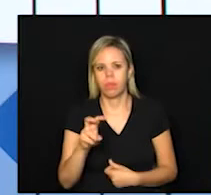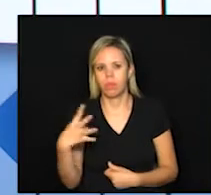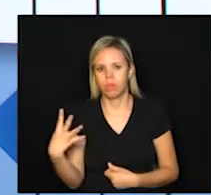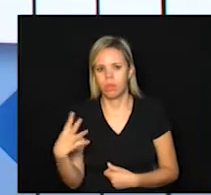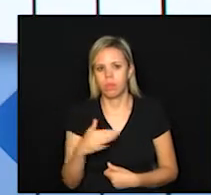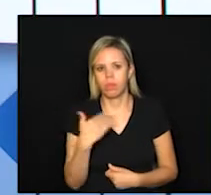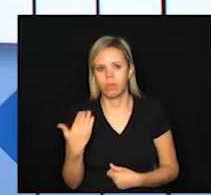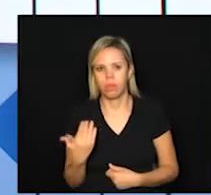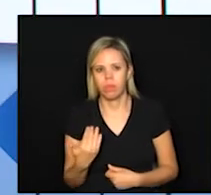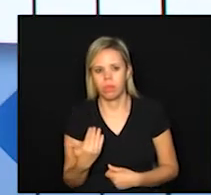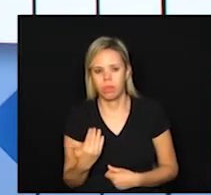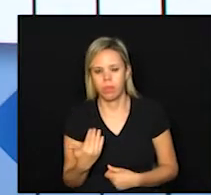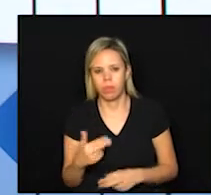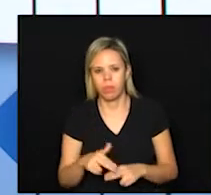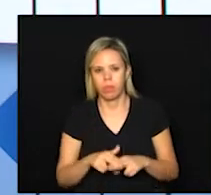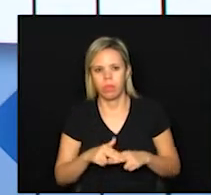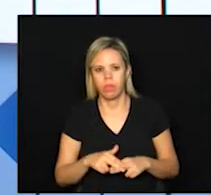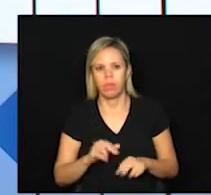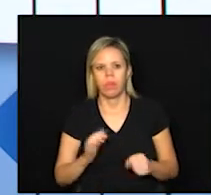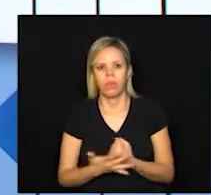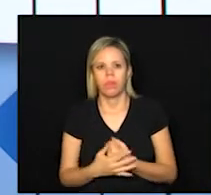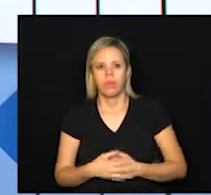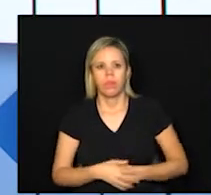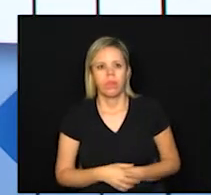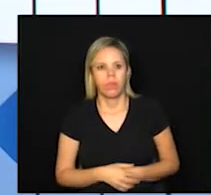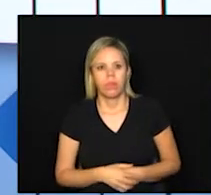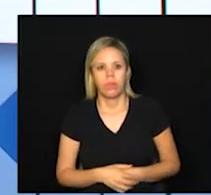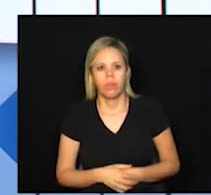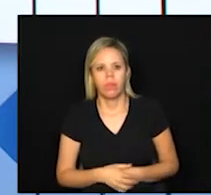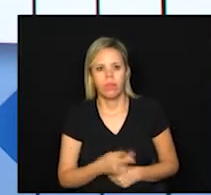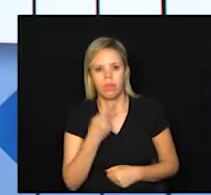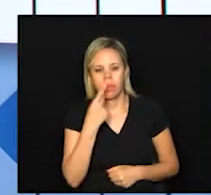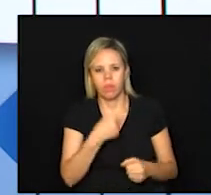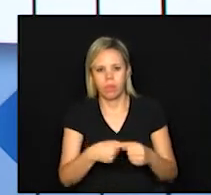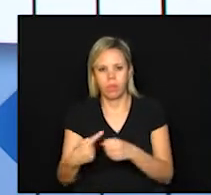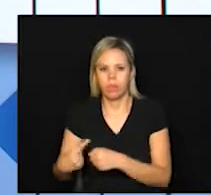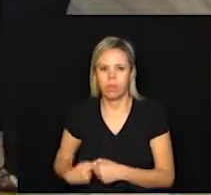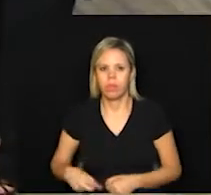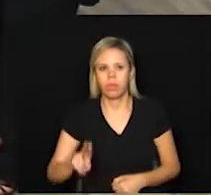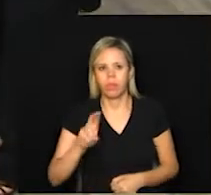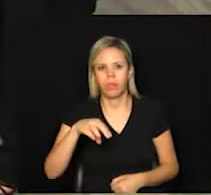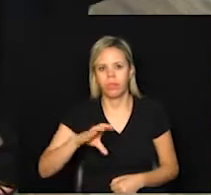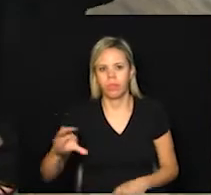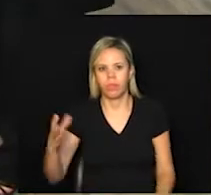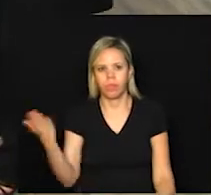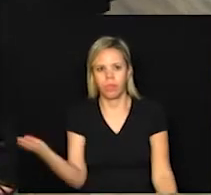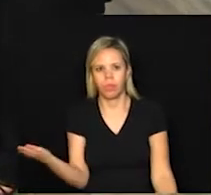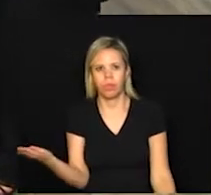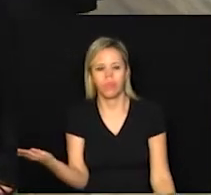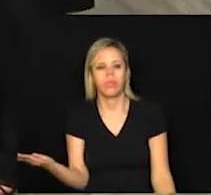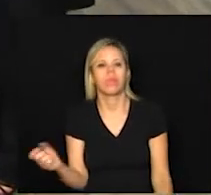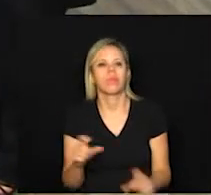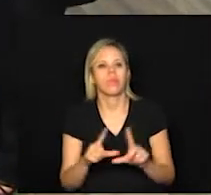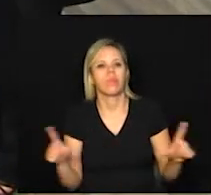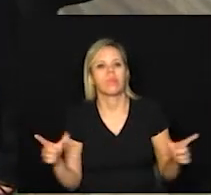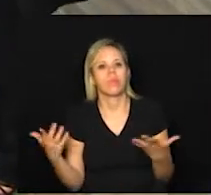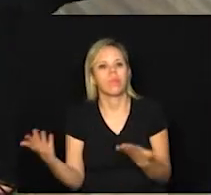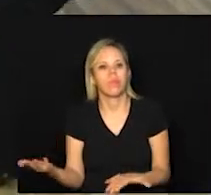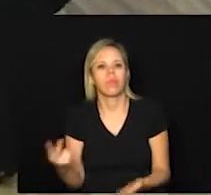100.854 mortes devido à Covid-19. Vamos falar da região metropolitana de Campinas. Aqui na nossa